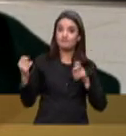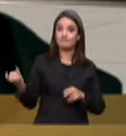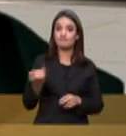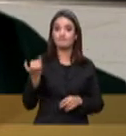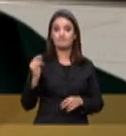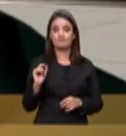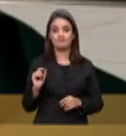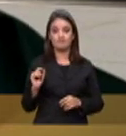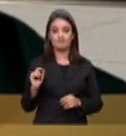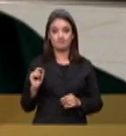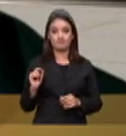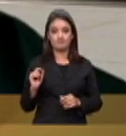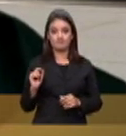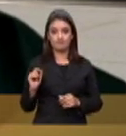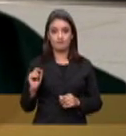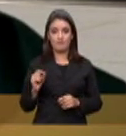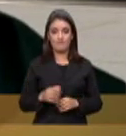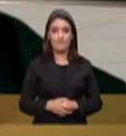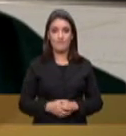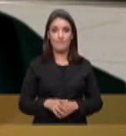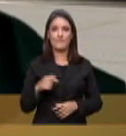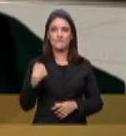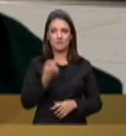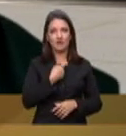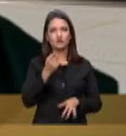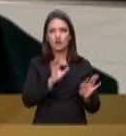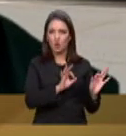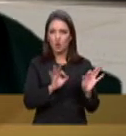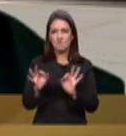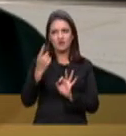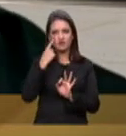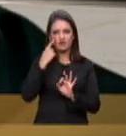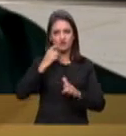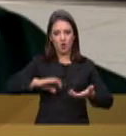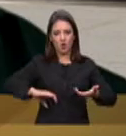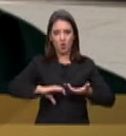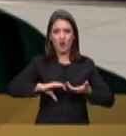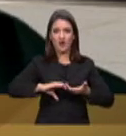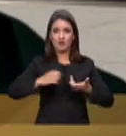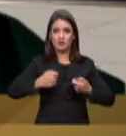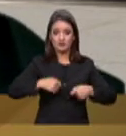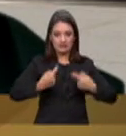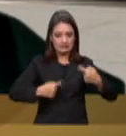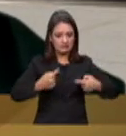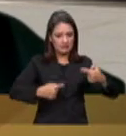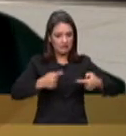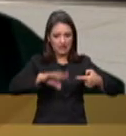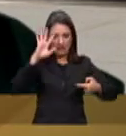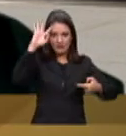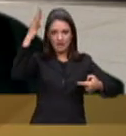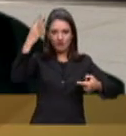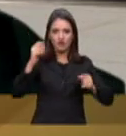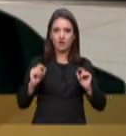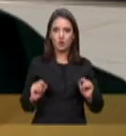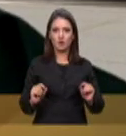importante que todos nós temos acompanhado e o que o Congresso tem que definir, que é